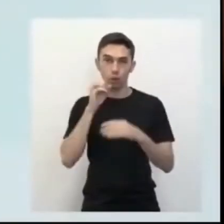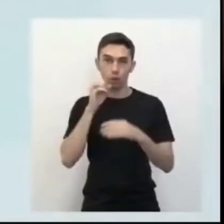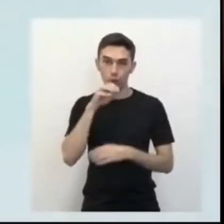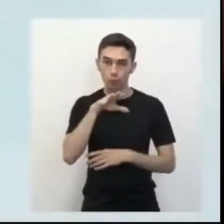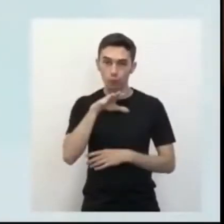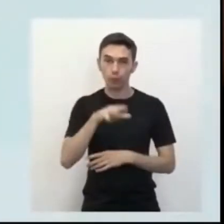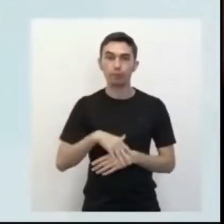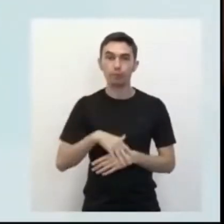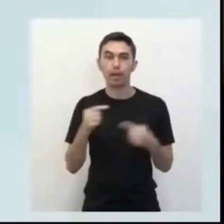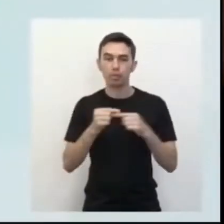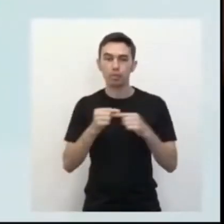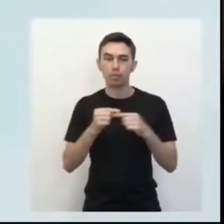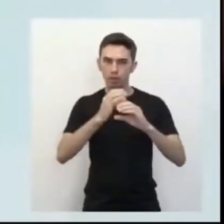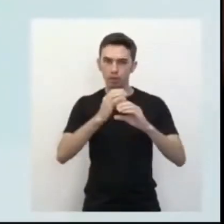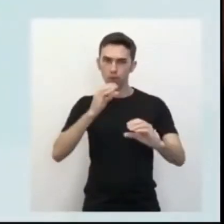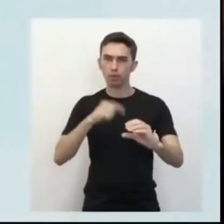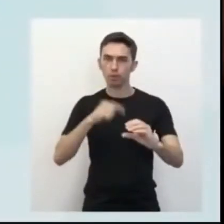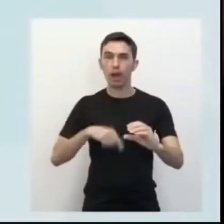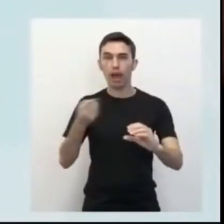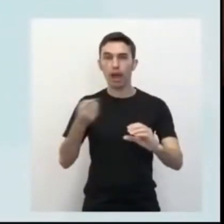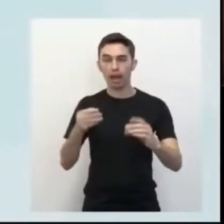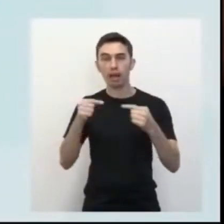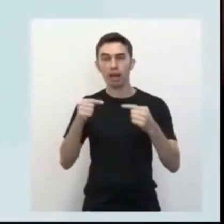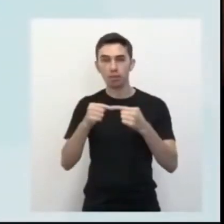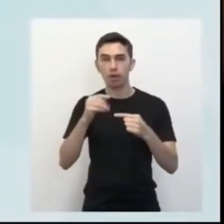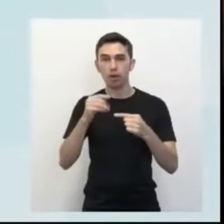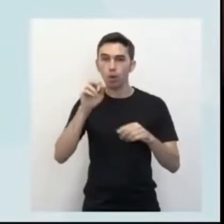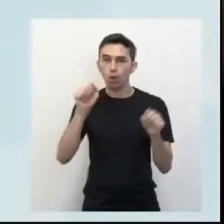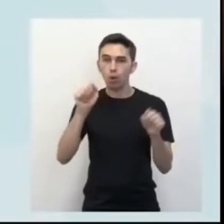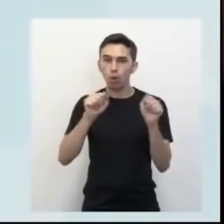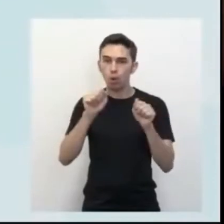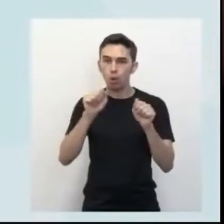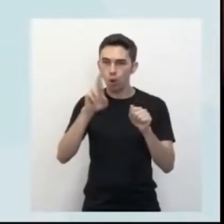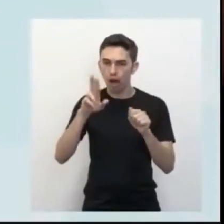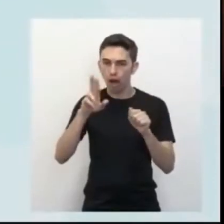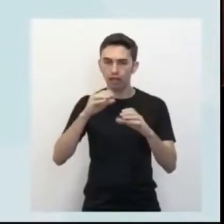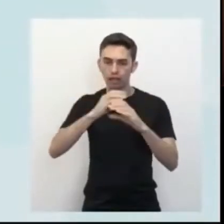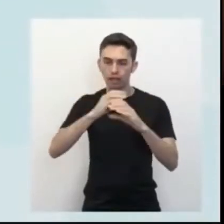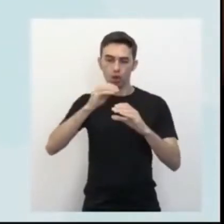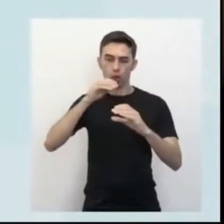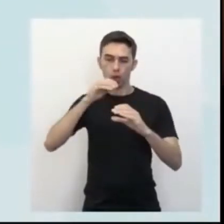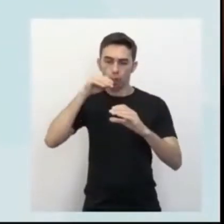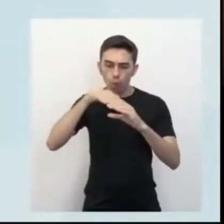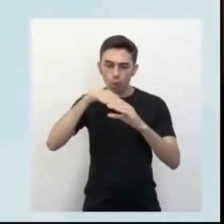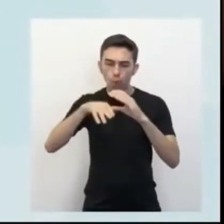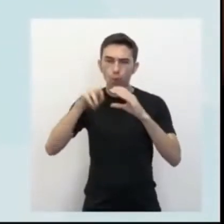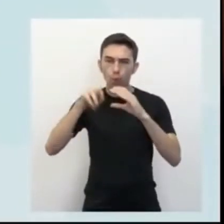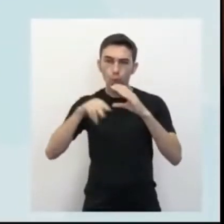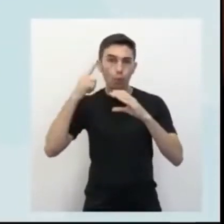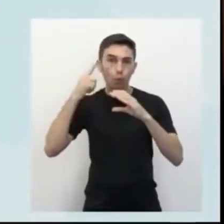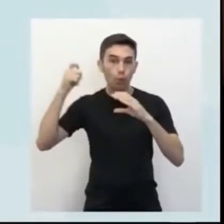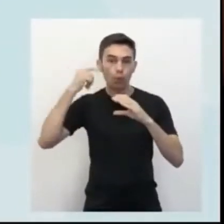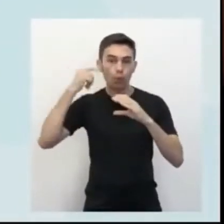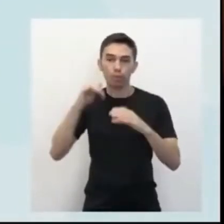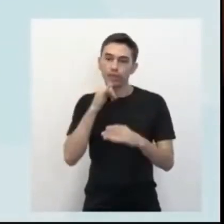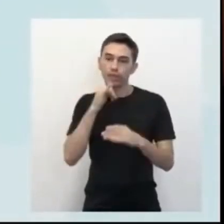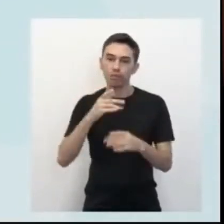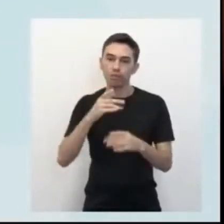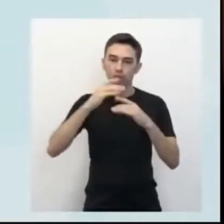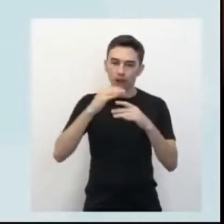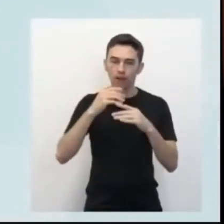por tubos e o som é produzido pelo movimento do ar que circula no seu interior. Exemplos: flautas,